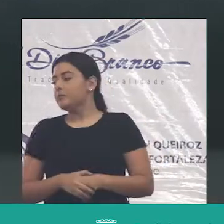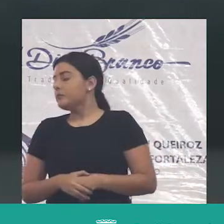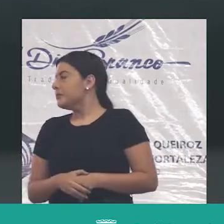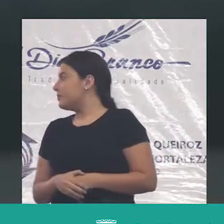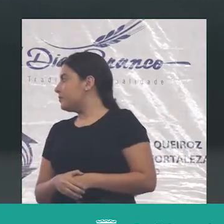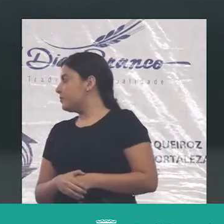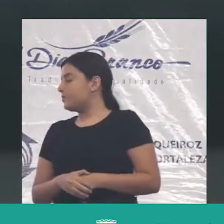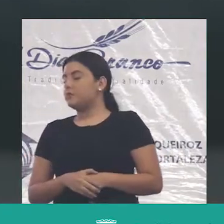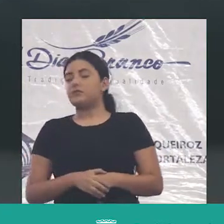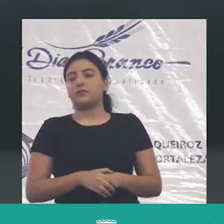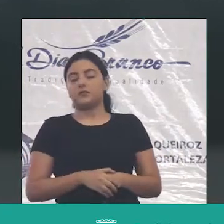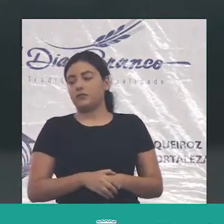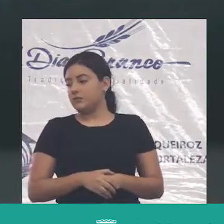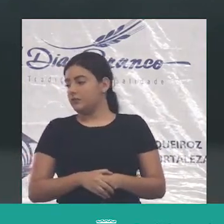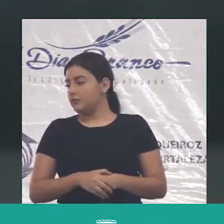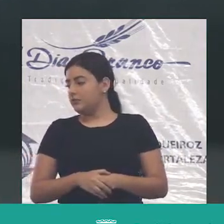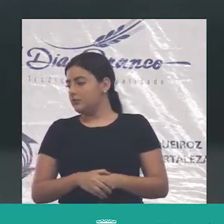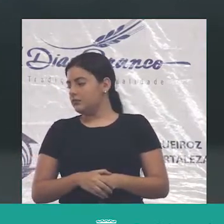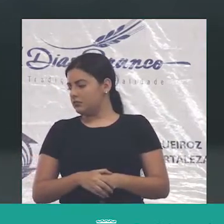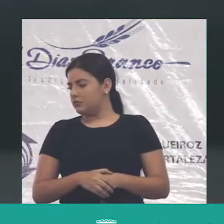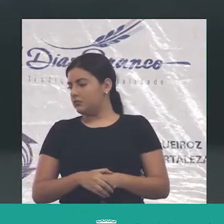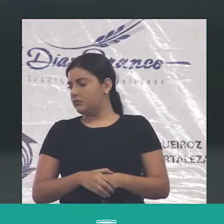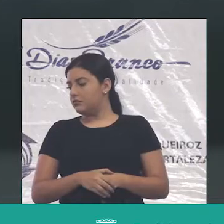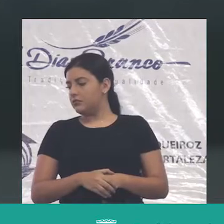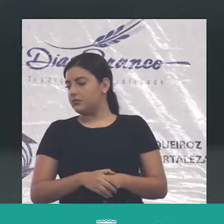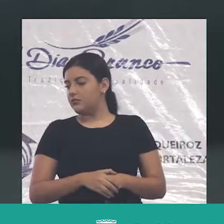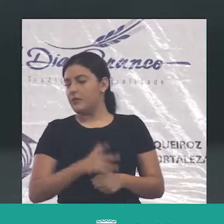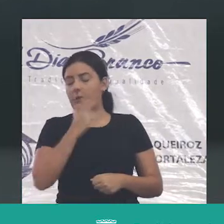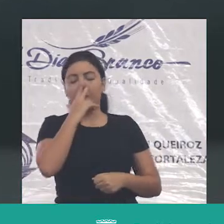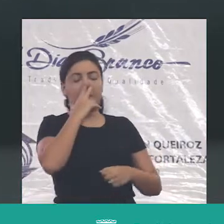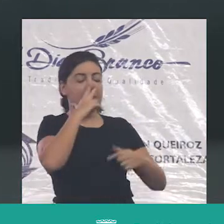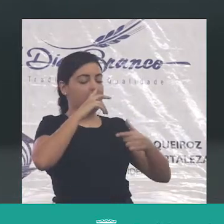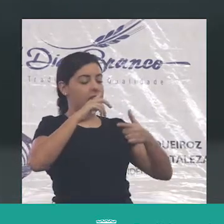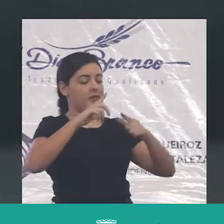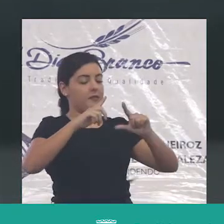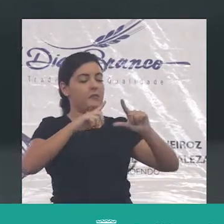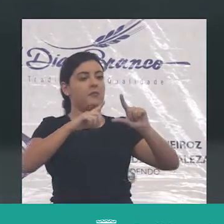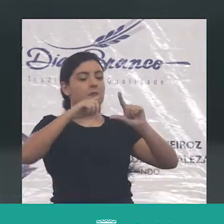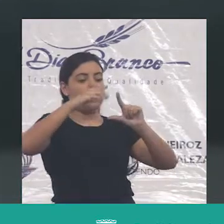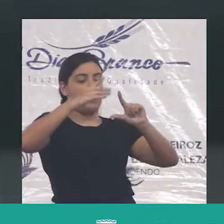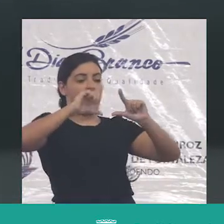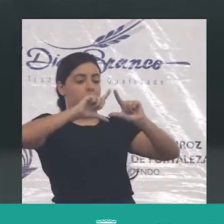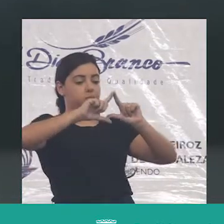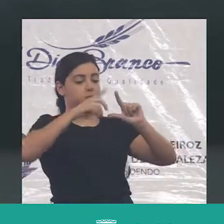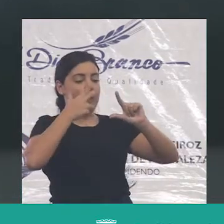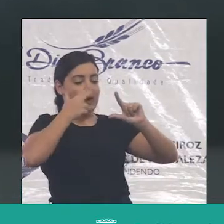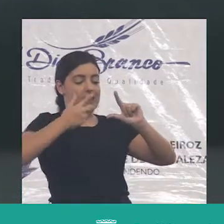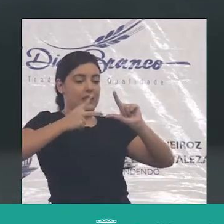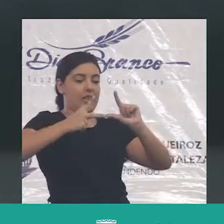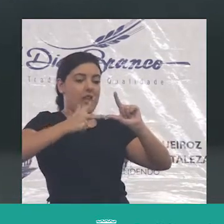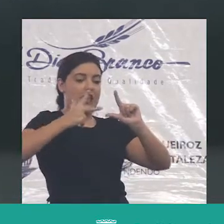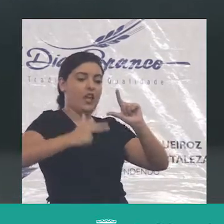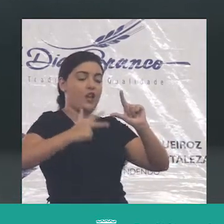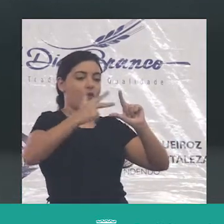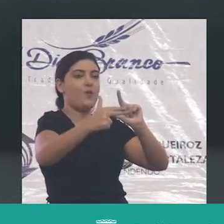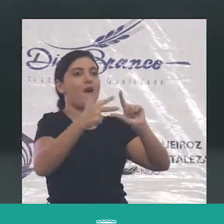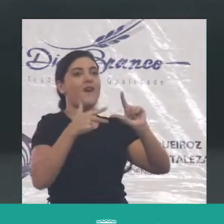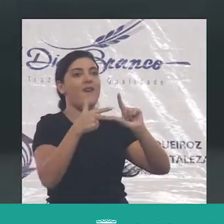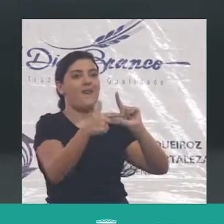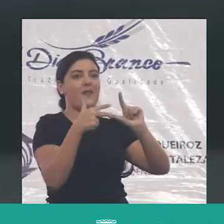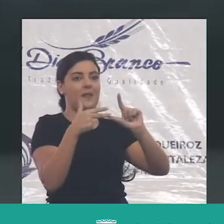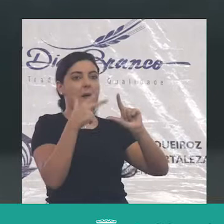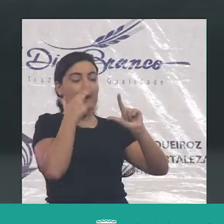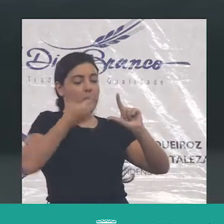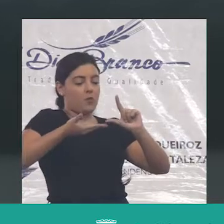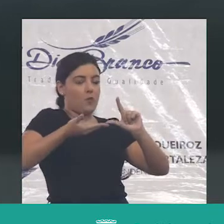na frente e atrás não são paralelas e não são iguais? Então você trata essas 2 faces como se elas fossem as